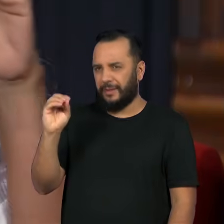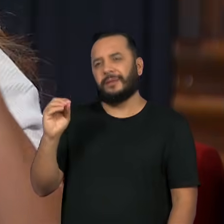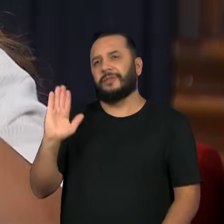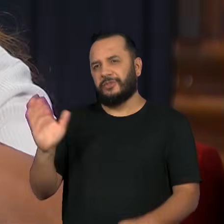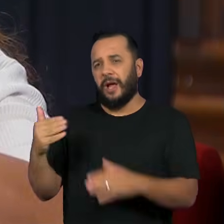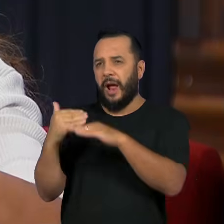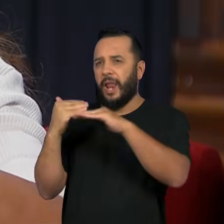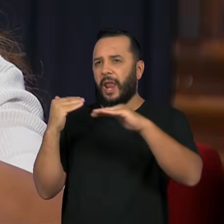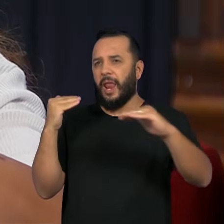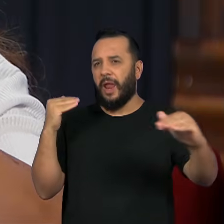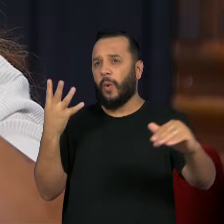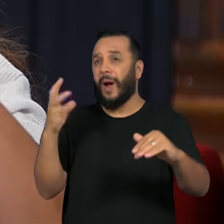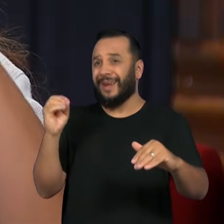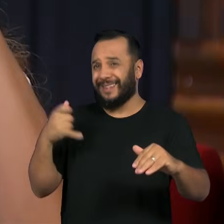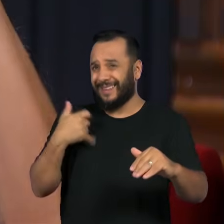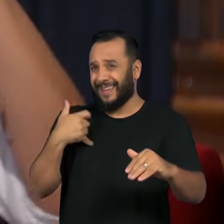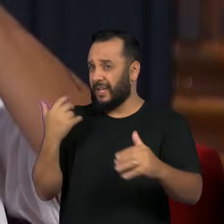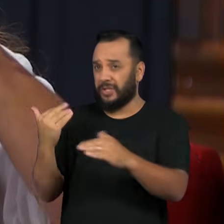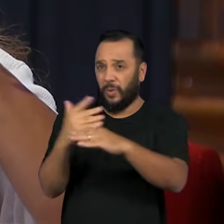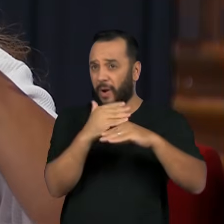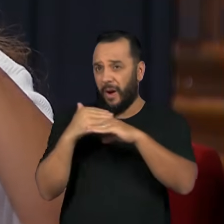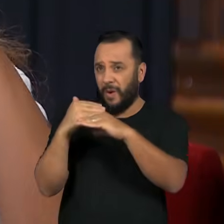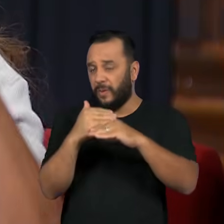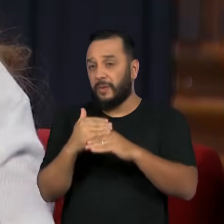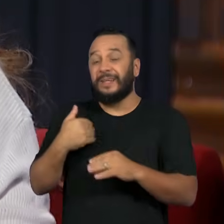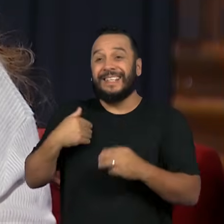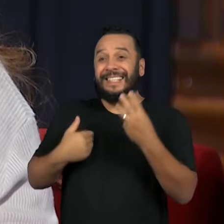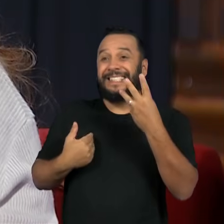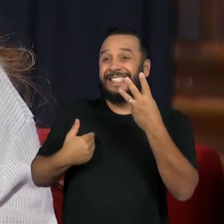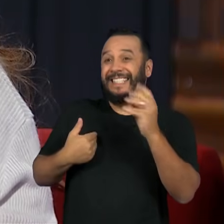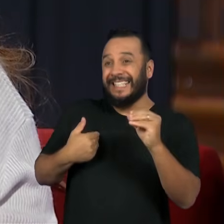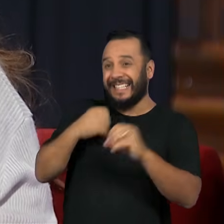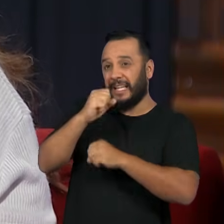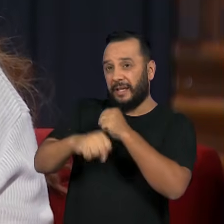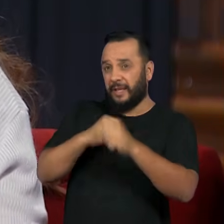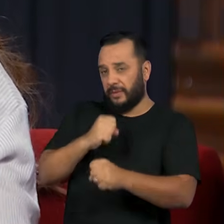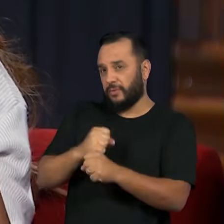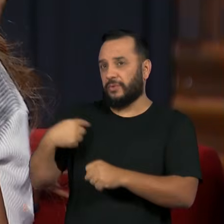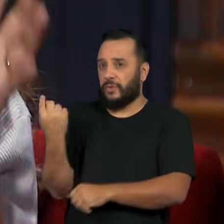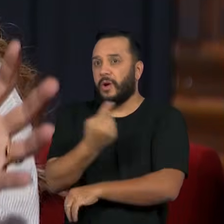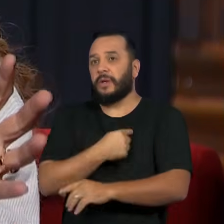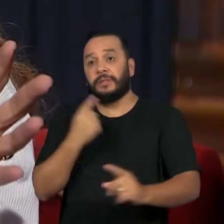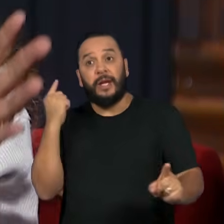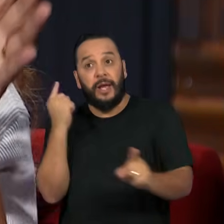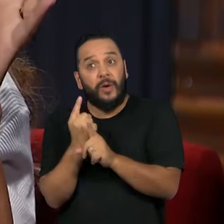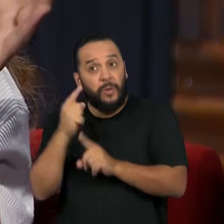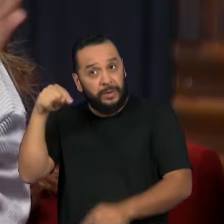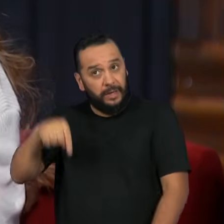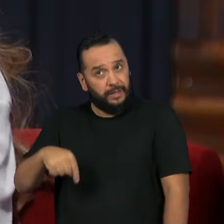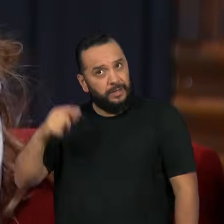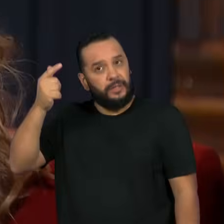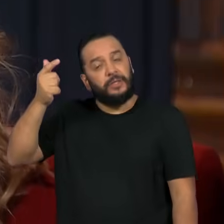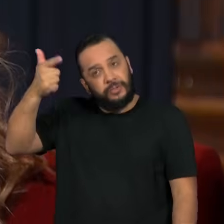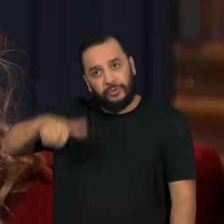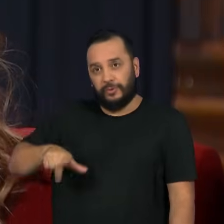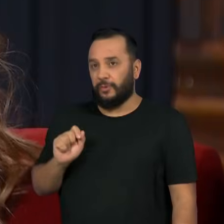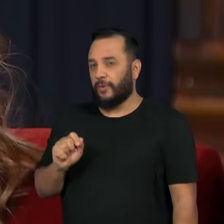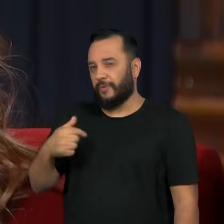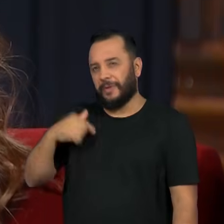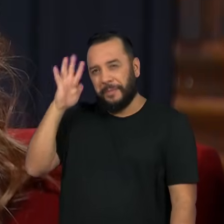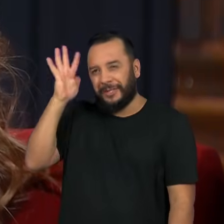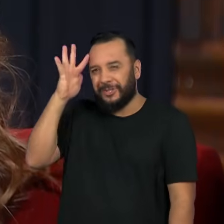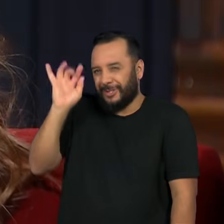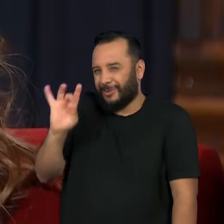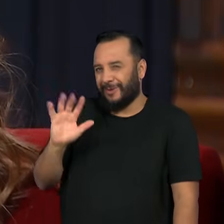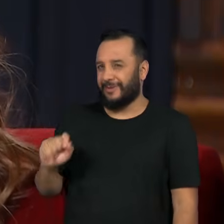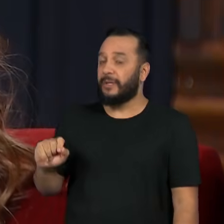na mesma idade, a gente vai combinar que daqui 30 anos nós vamos nos encontrar aqui e nós vamos para o aeroporto,